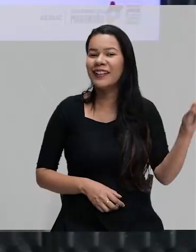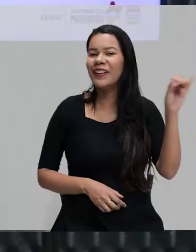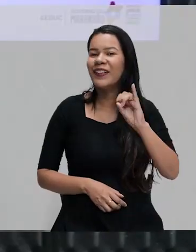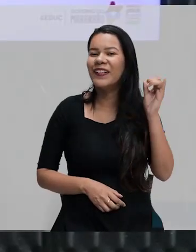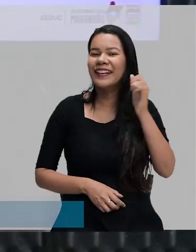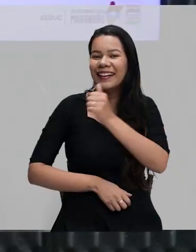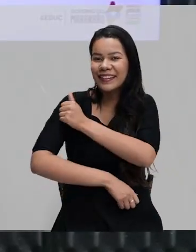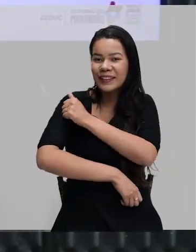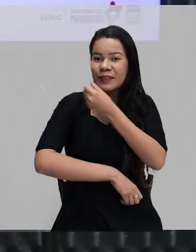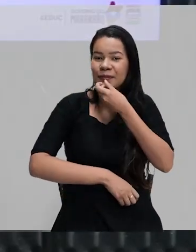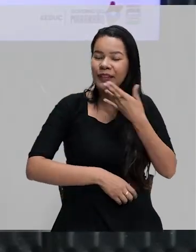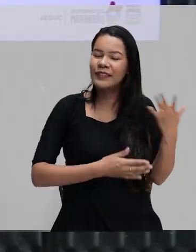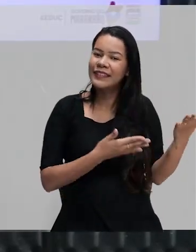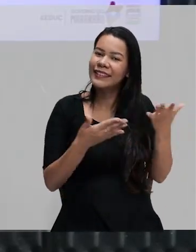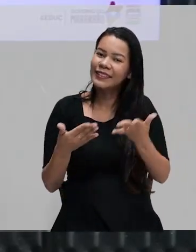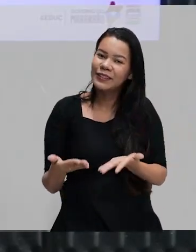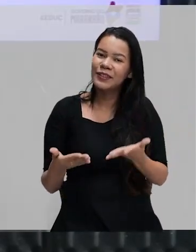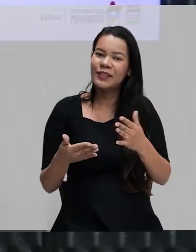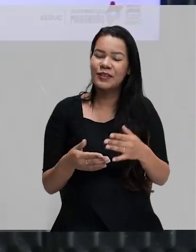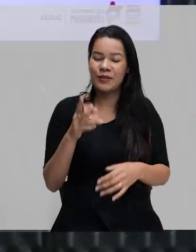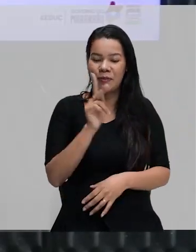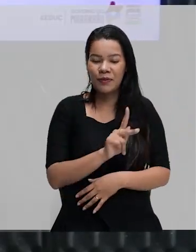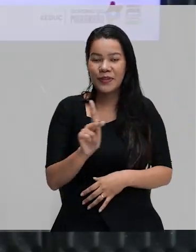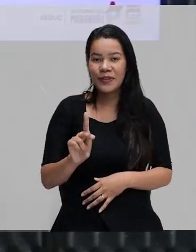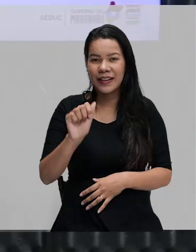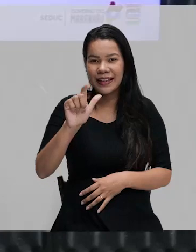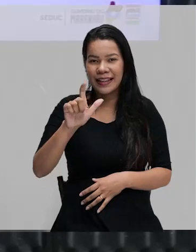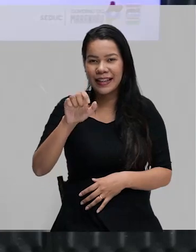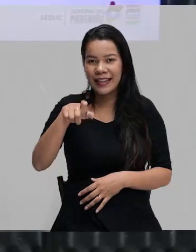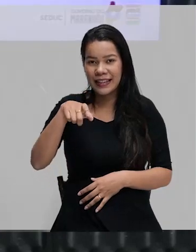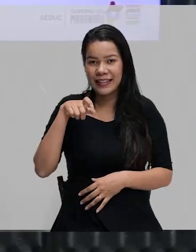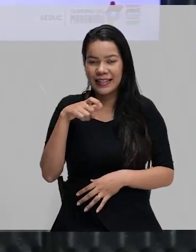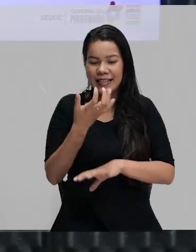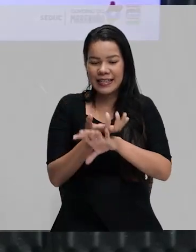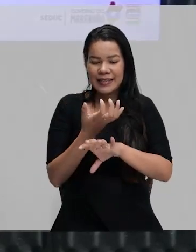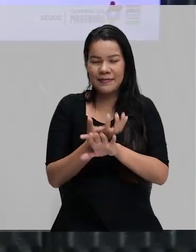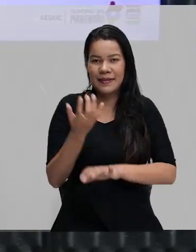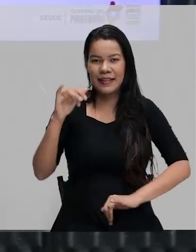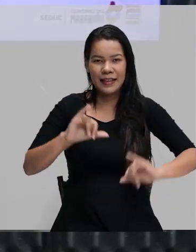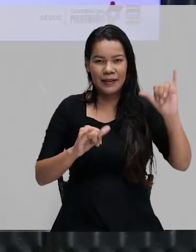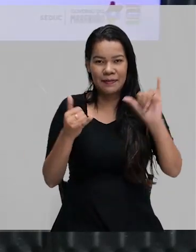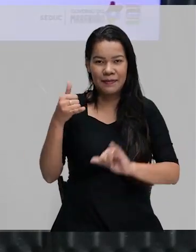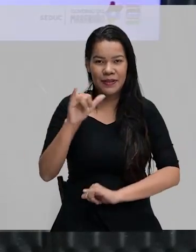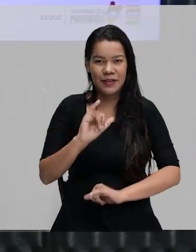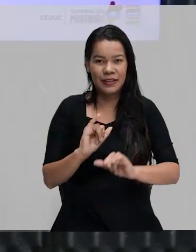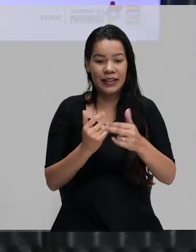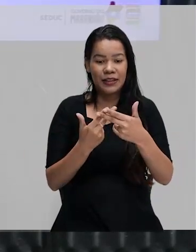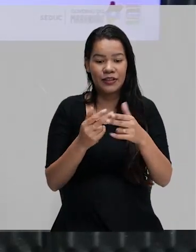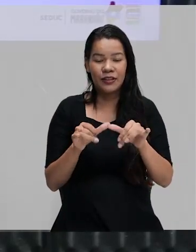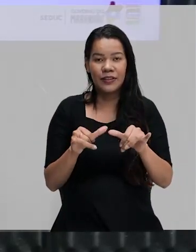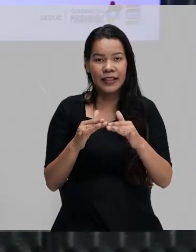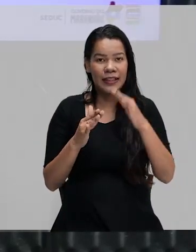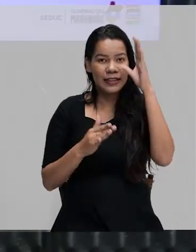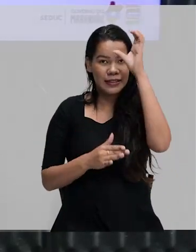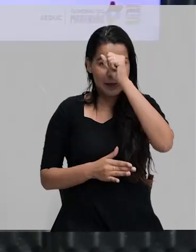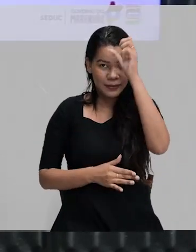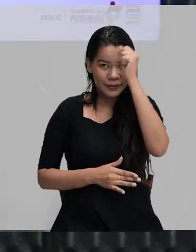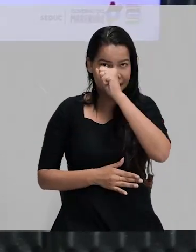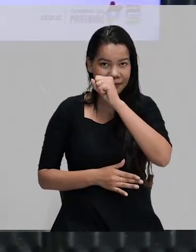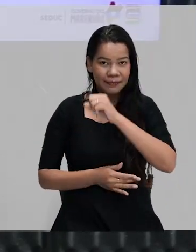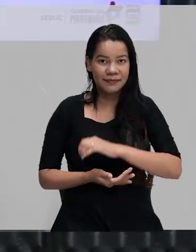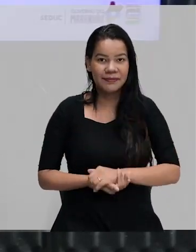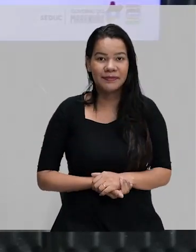Olá, turma! Sejam todos bem-vindos. Professor Alex Ferreira, disciplina Química. Mais uma aula do nosso projeto Fique em Casa